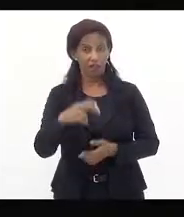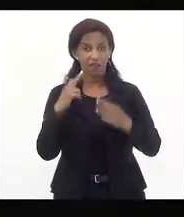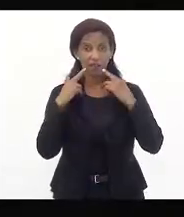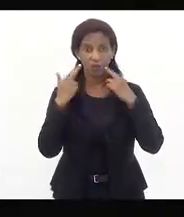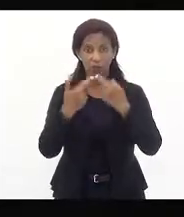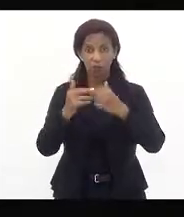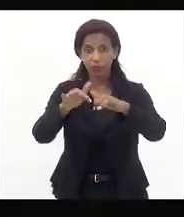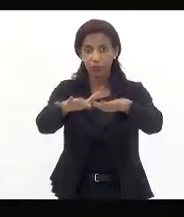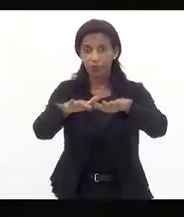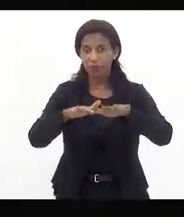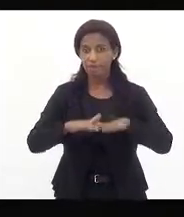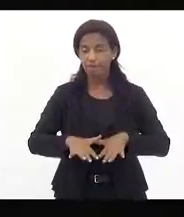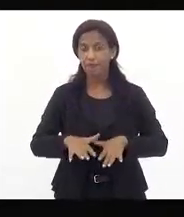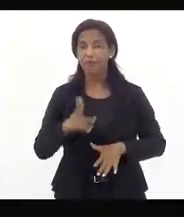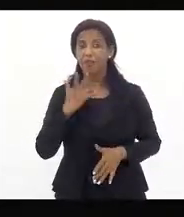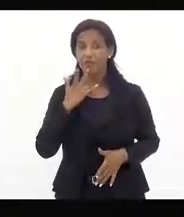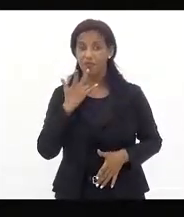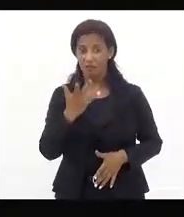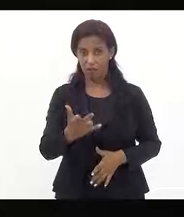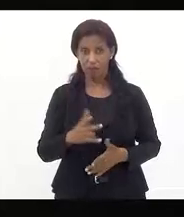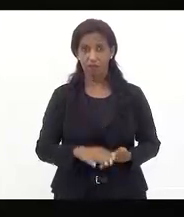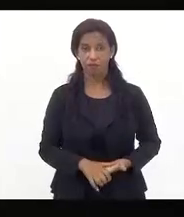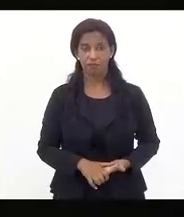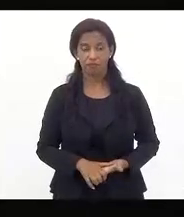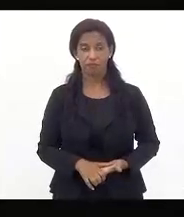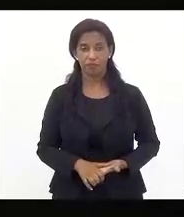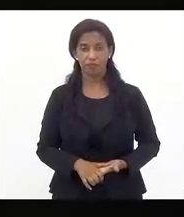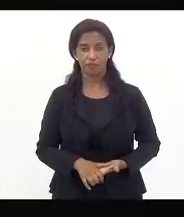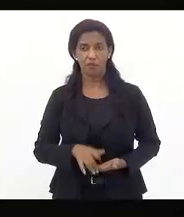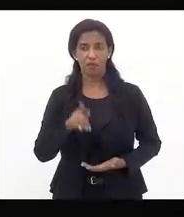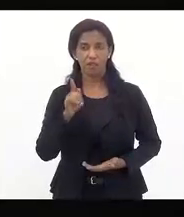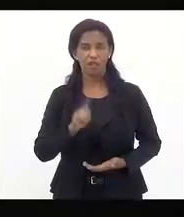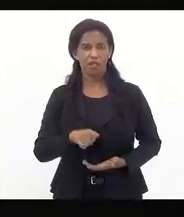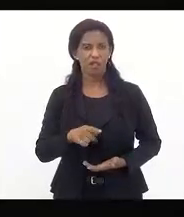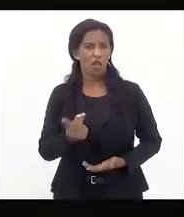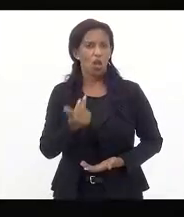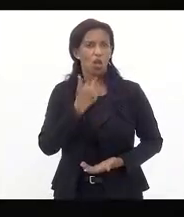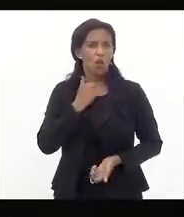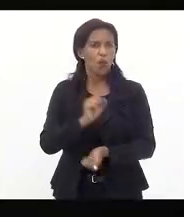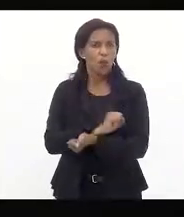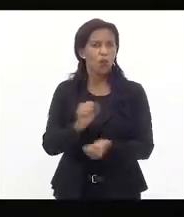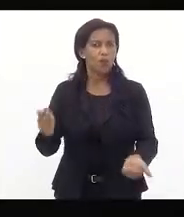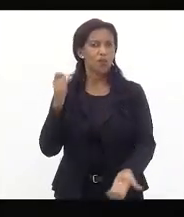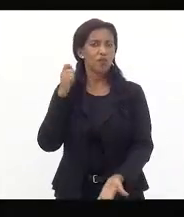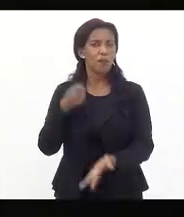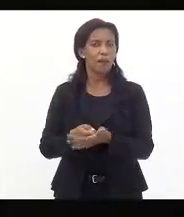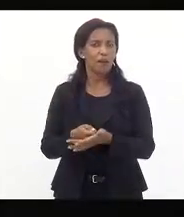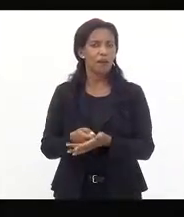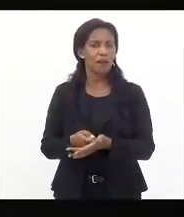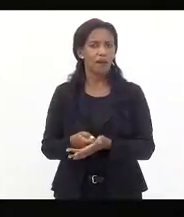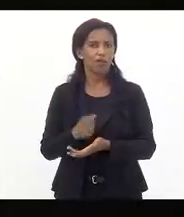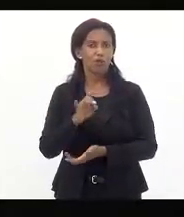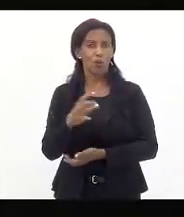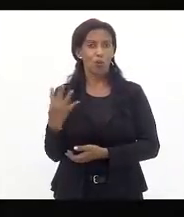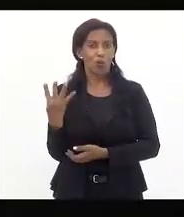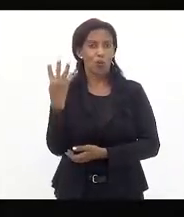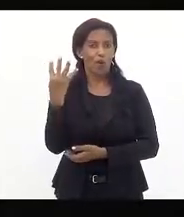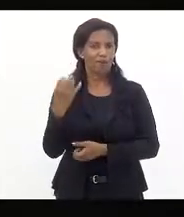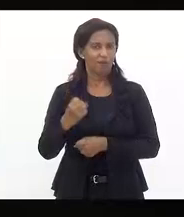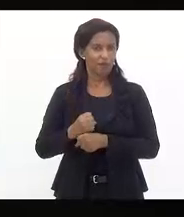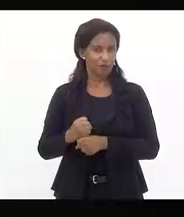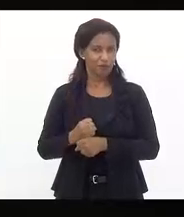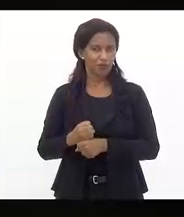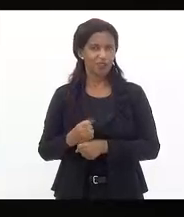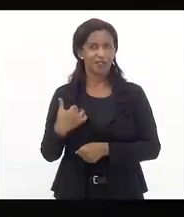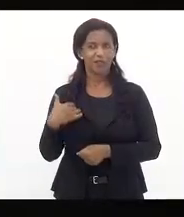audiência, disse ser impagável. Só em 4 anos, né? Sou